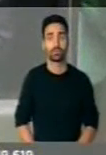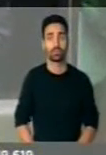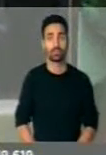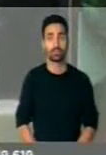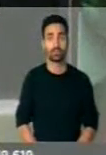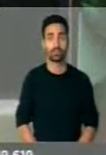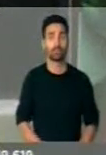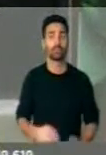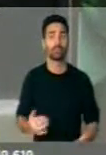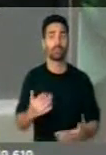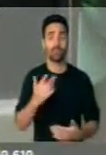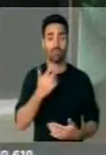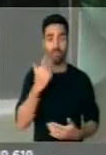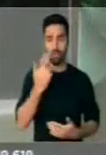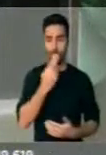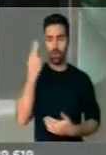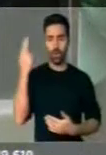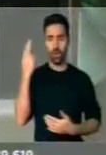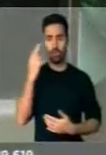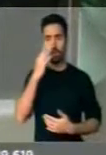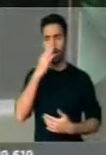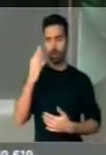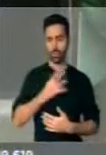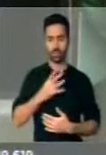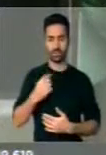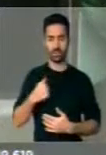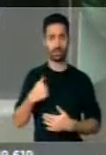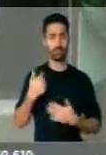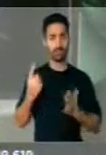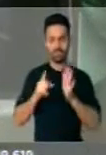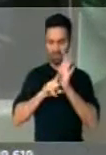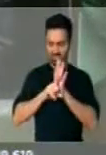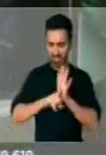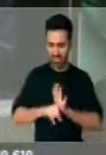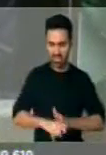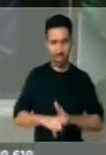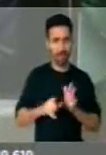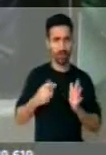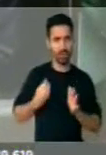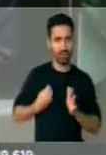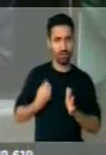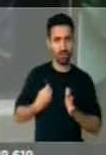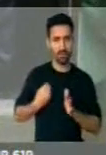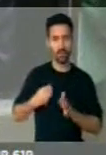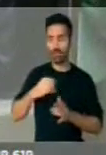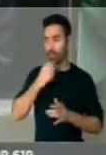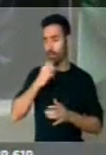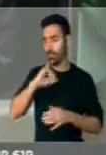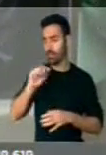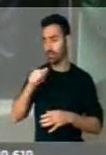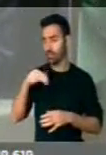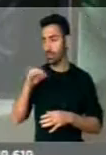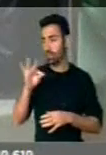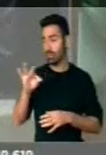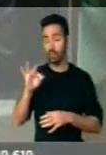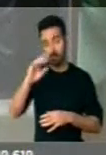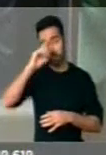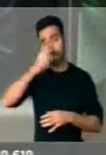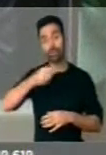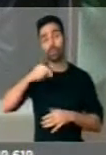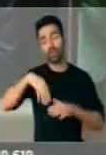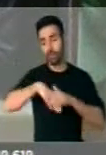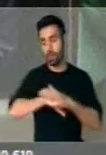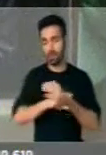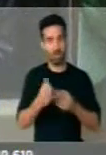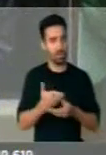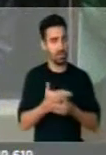fui citado injustamente e investigado. Procurador Janot determinou o arquivamento do